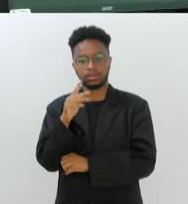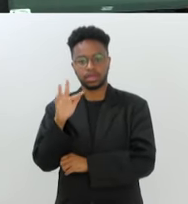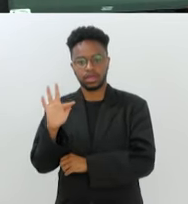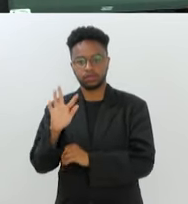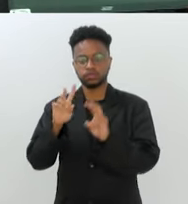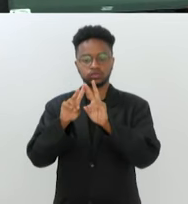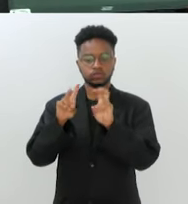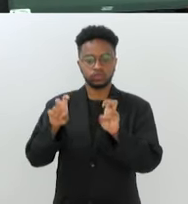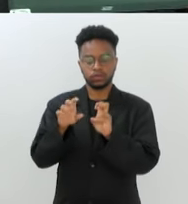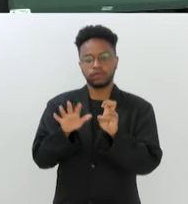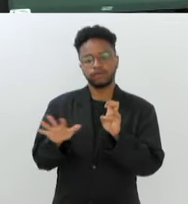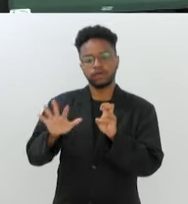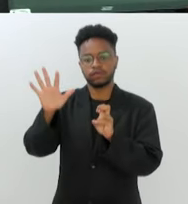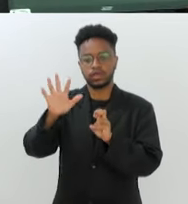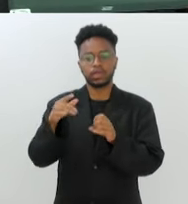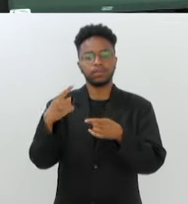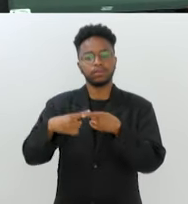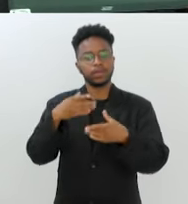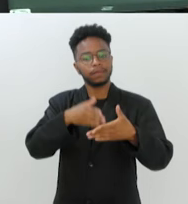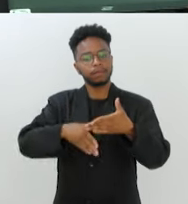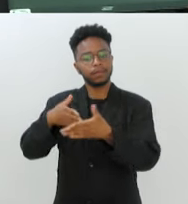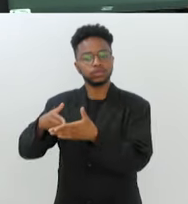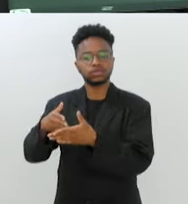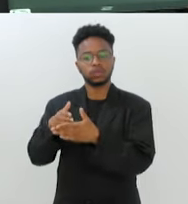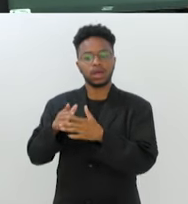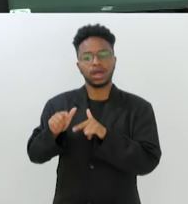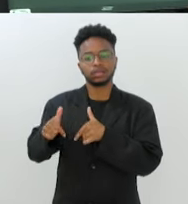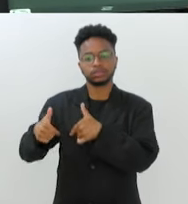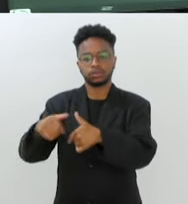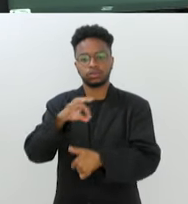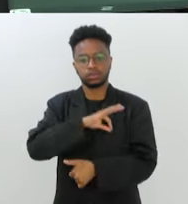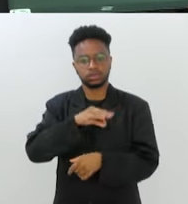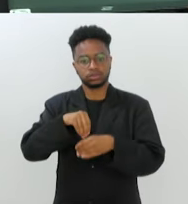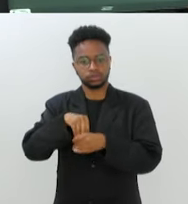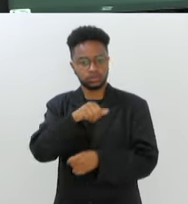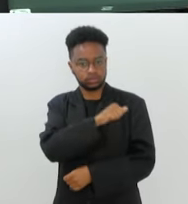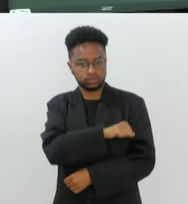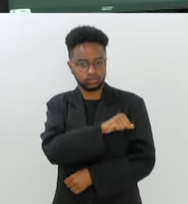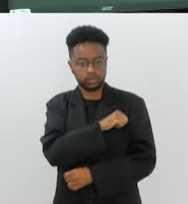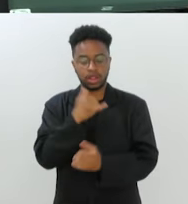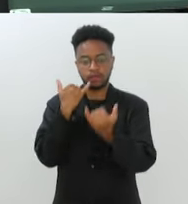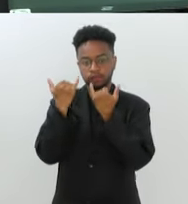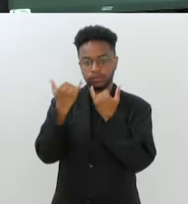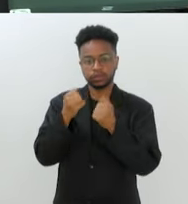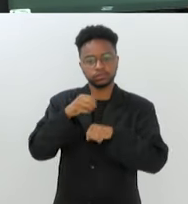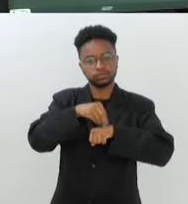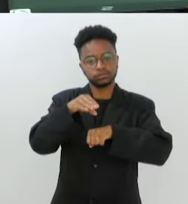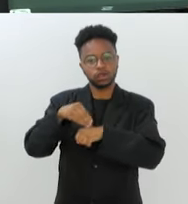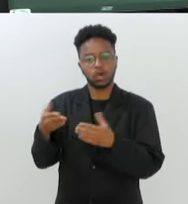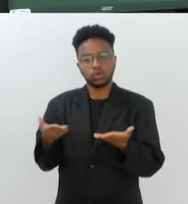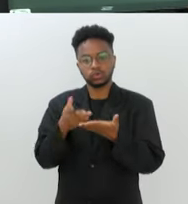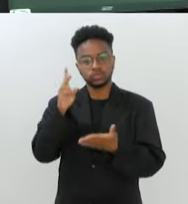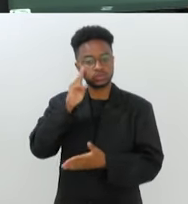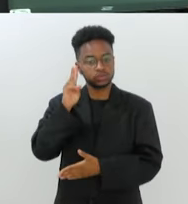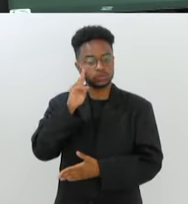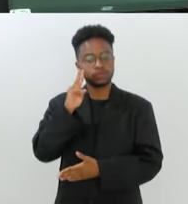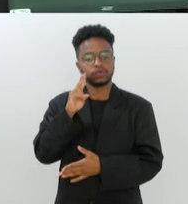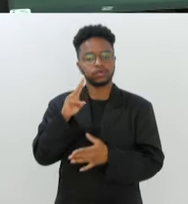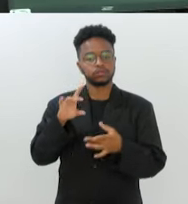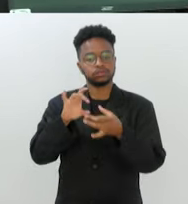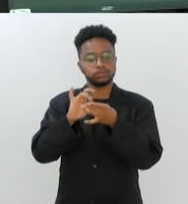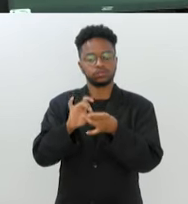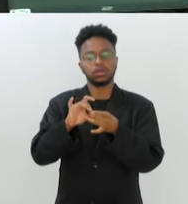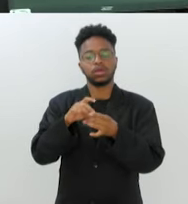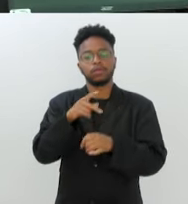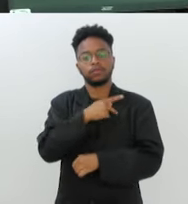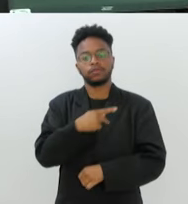as operações policiais nas comunidades do Rio de Janeiro. A informação foi dada nesta segunda-feira na Alerj pelo presidente da comissão